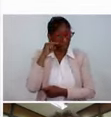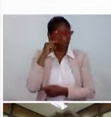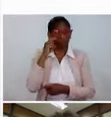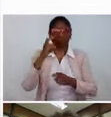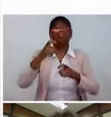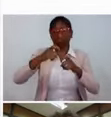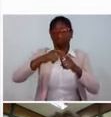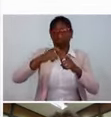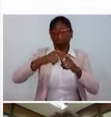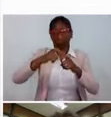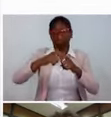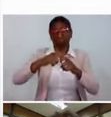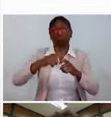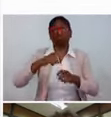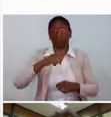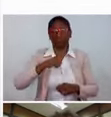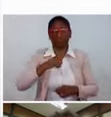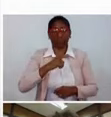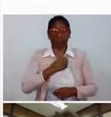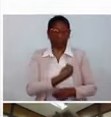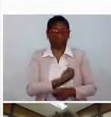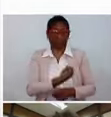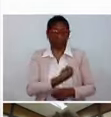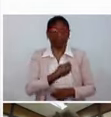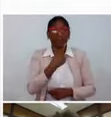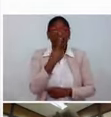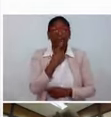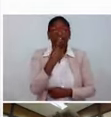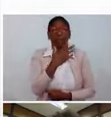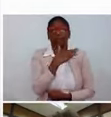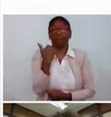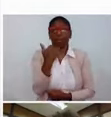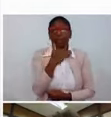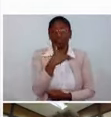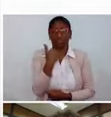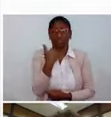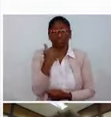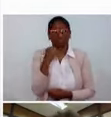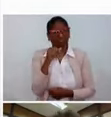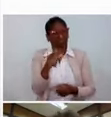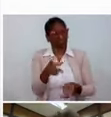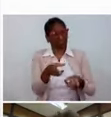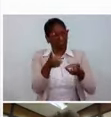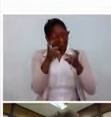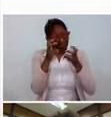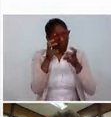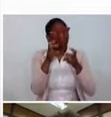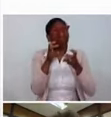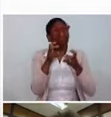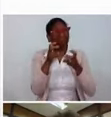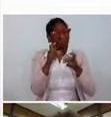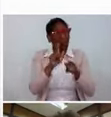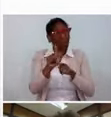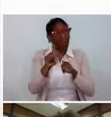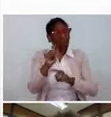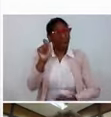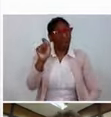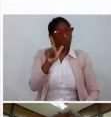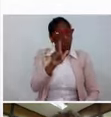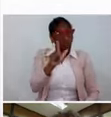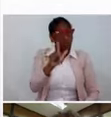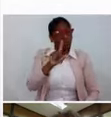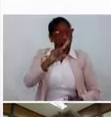clínicos, e em vermelho aqui o número de óbitos. E a gente vê que realmente há um descolamento, né? A linha azul, que é de casos,